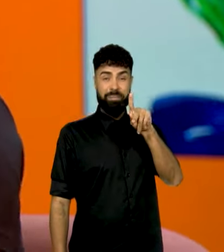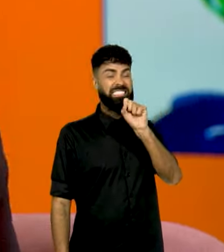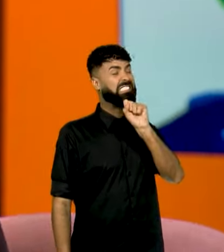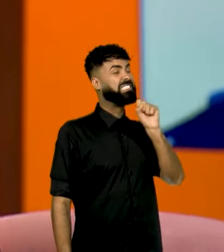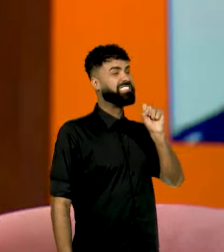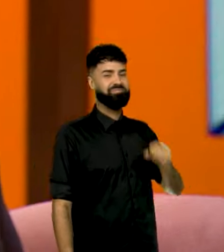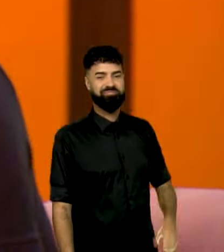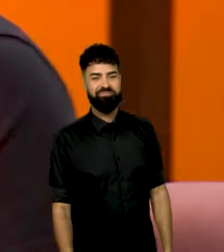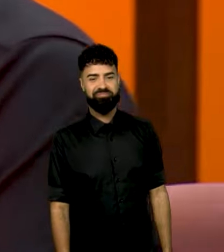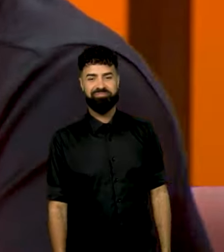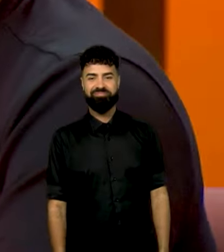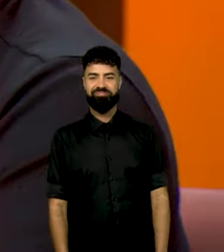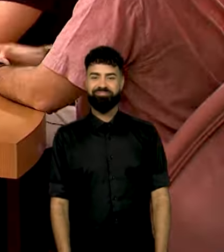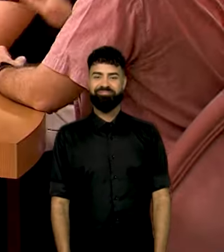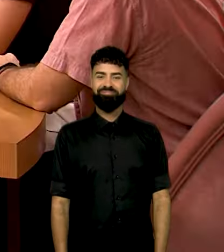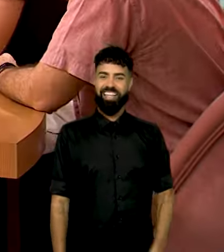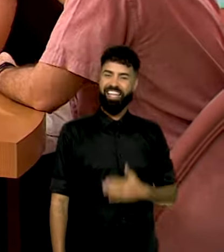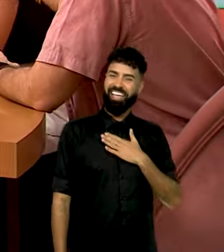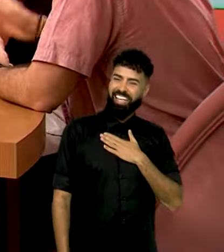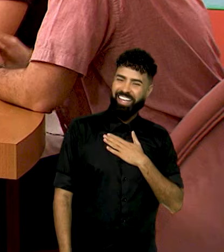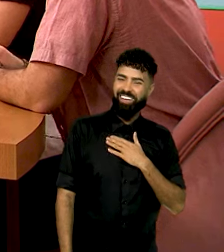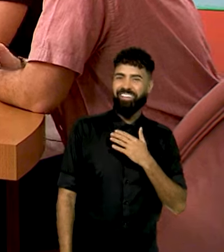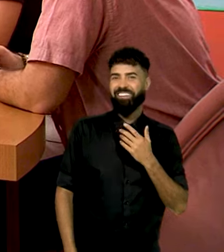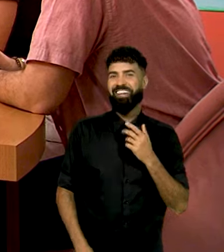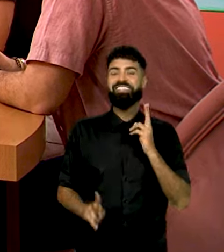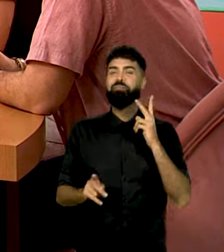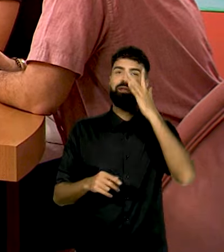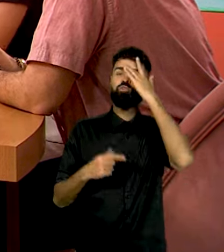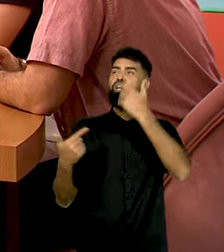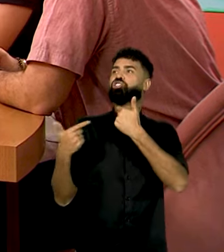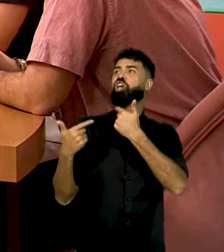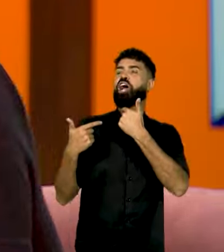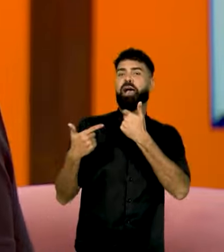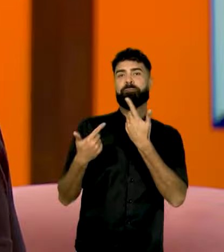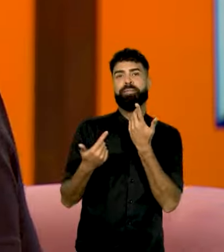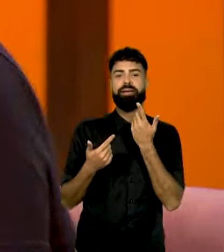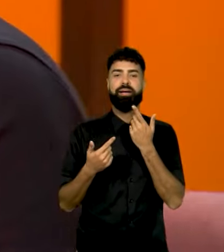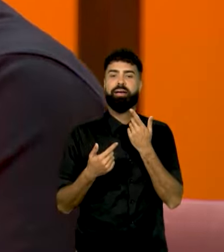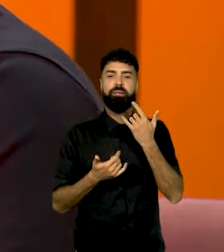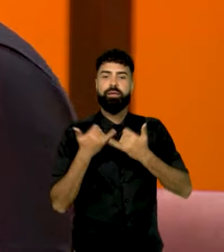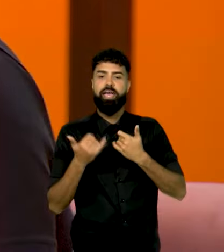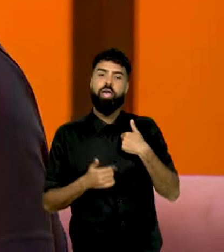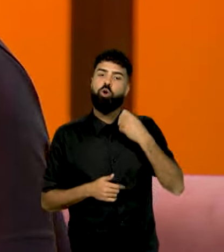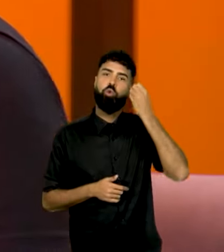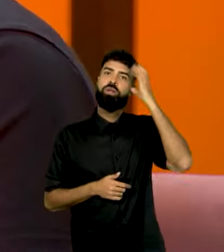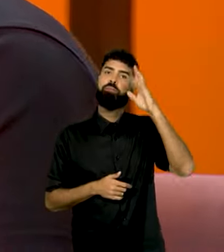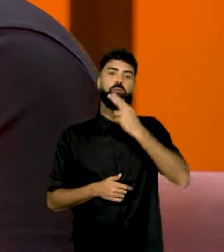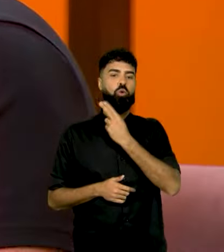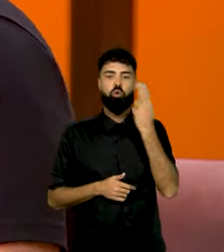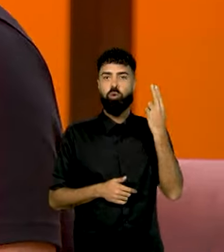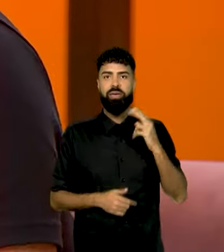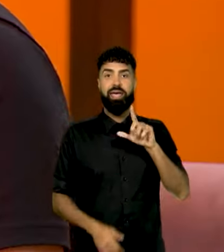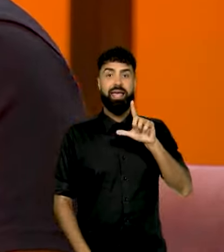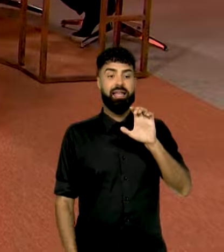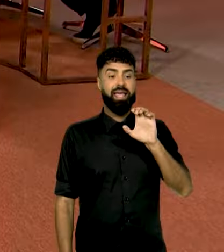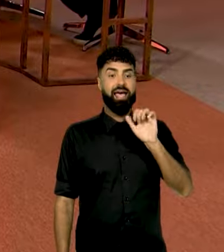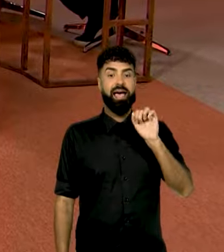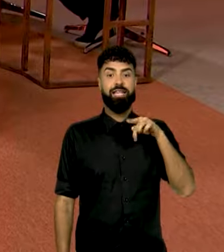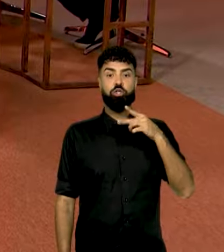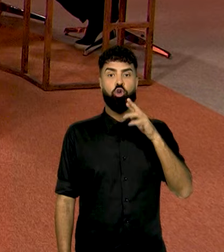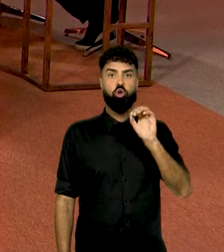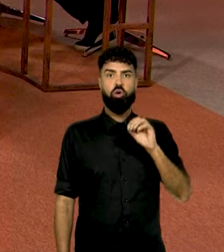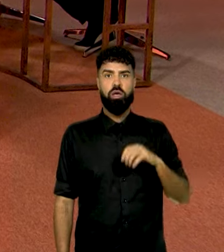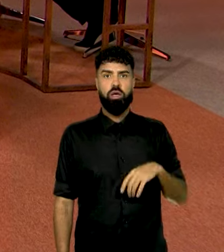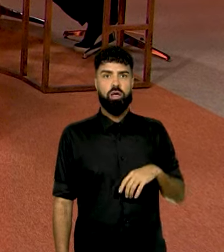Chegou chegando, né? É? Chaps! Eu sempre fui o cara dos apelidos. Eu nem me lembro direito do meu nome, que é Leandro. Ah,